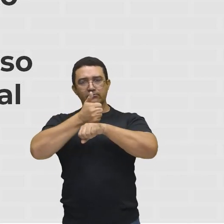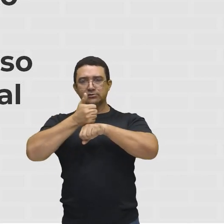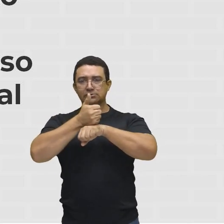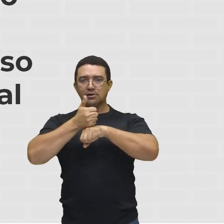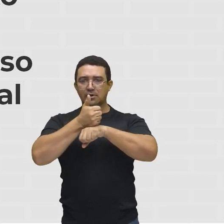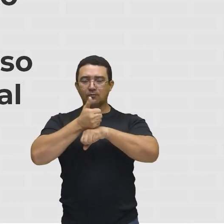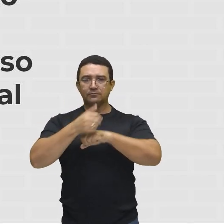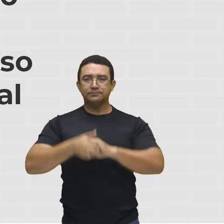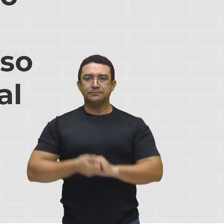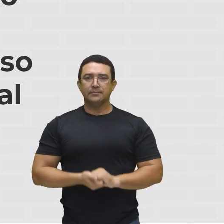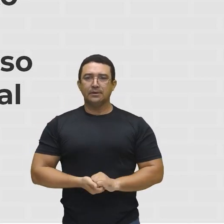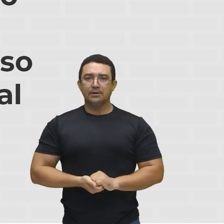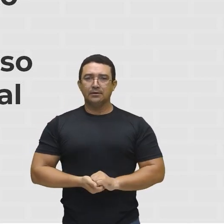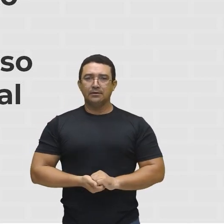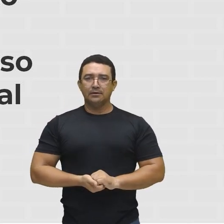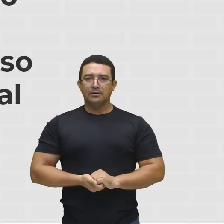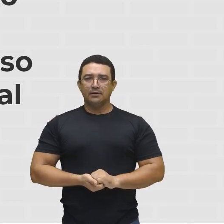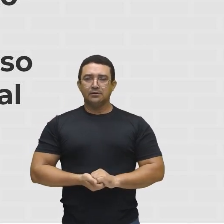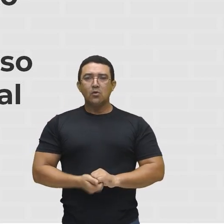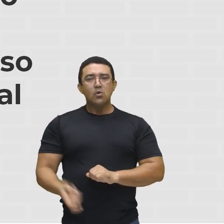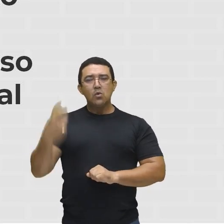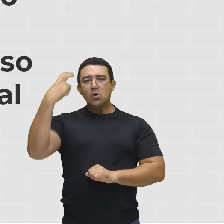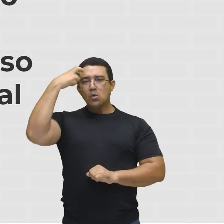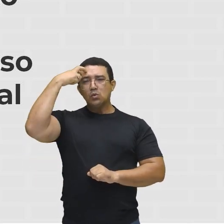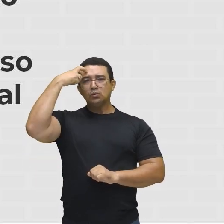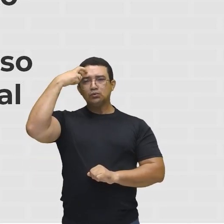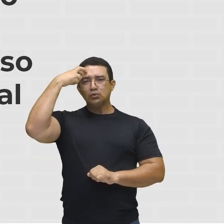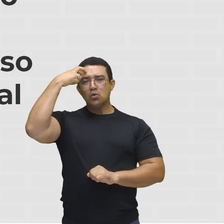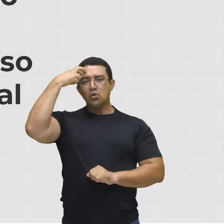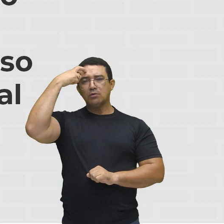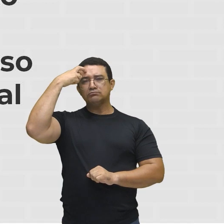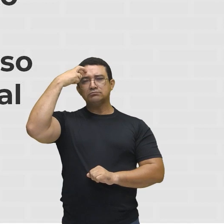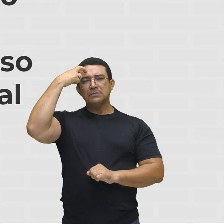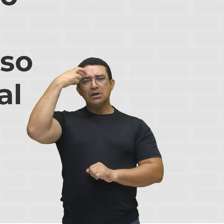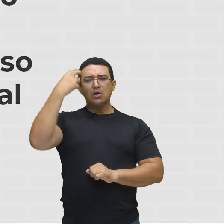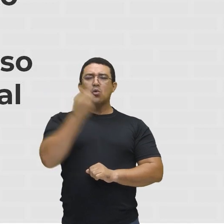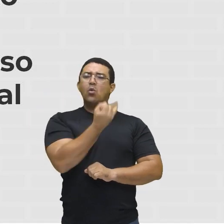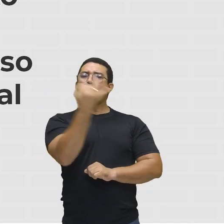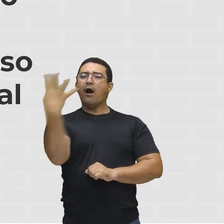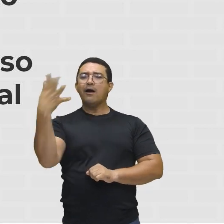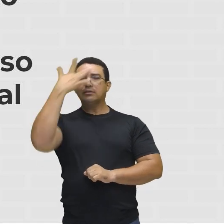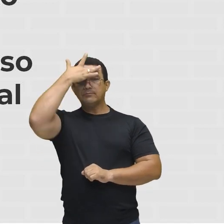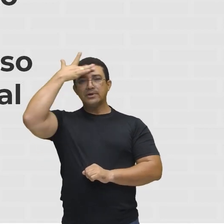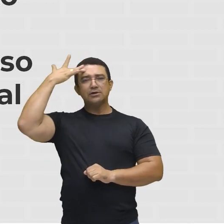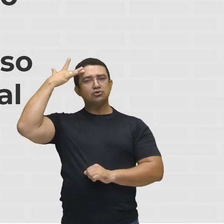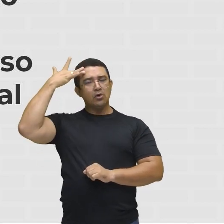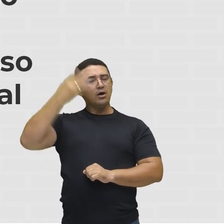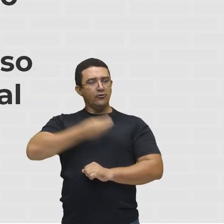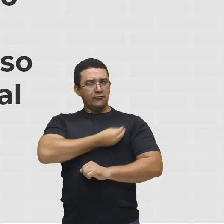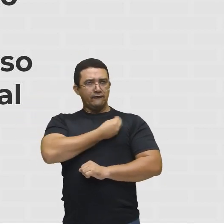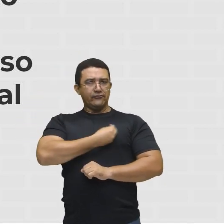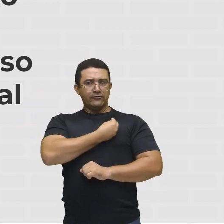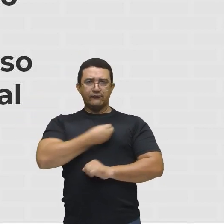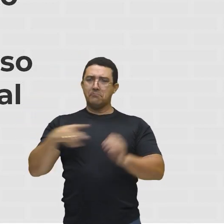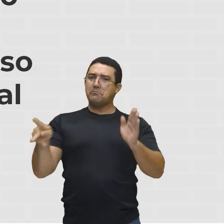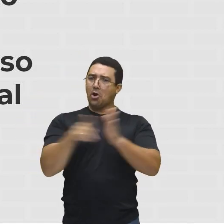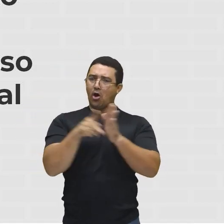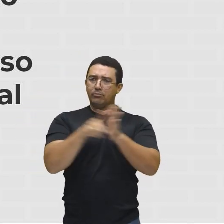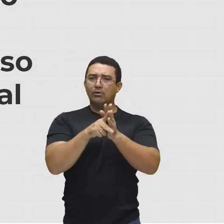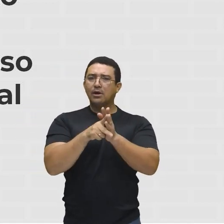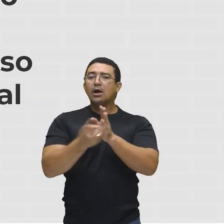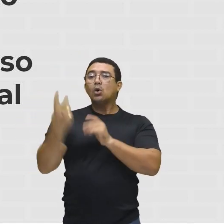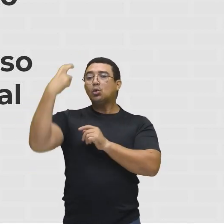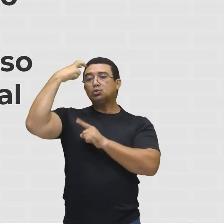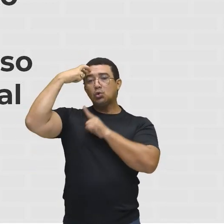profissional. Olha aí, o desenvolvimento, a cultura, quantas pessoas vivem da cultura, quantos profissionais